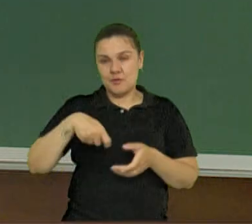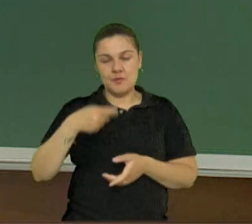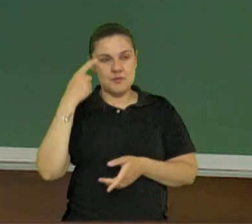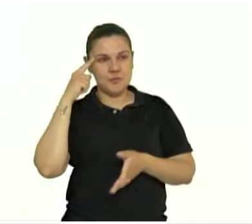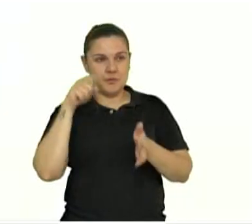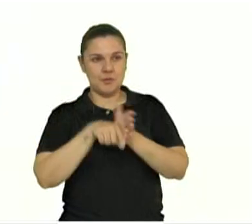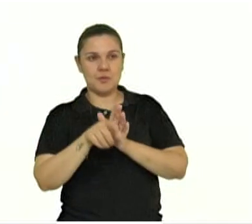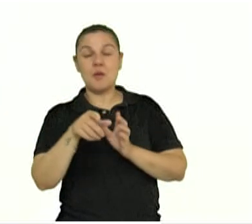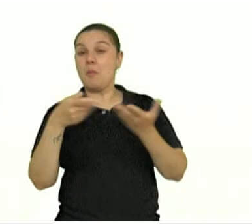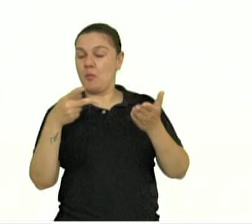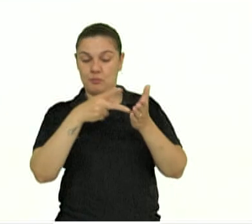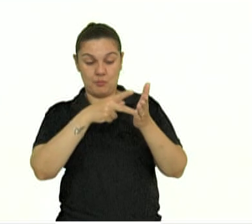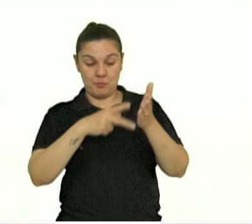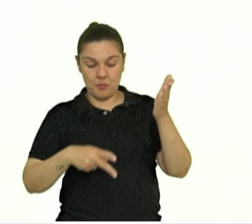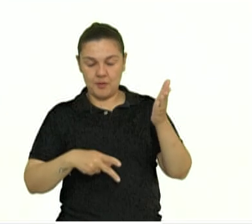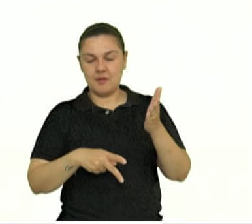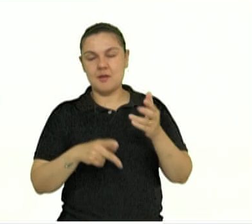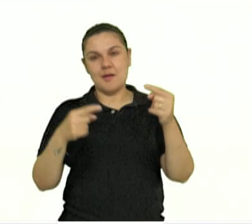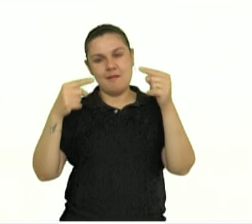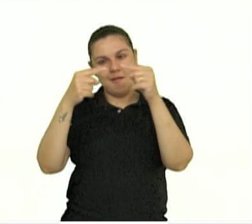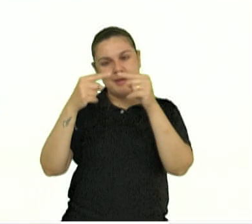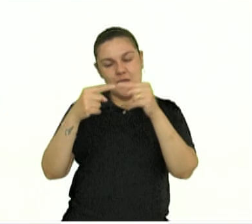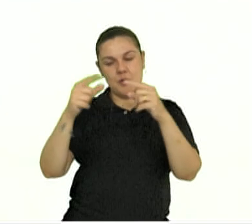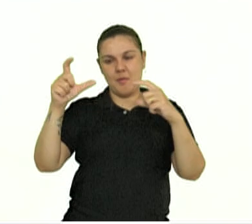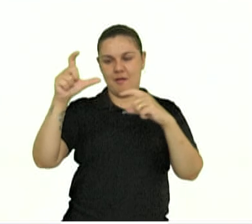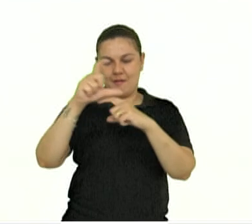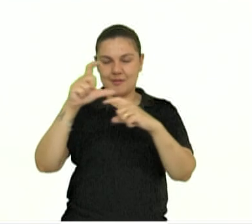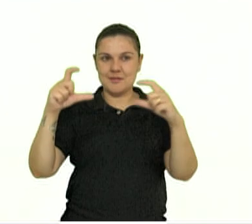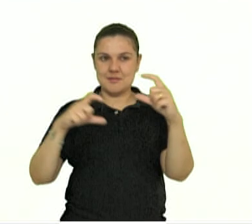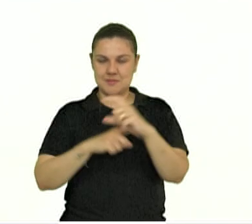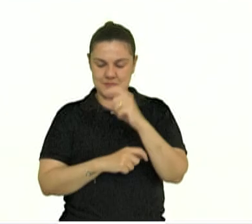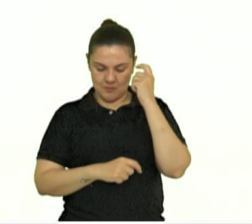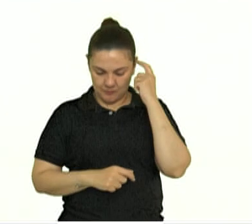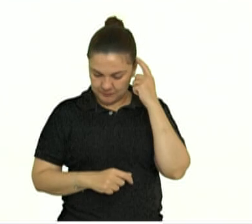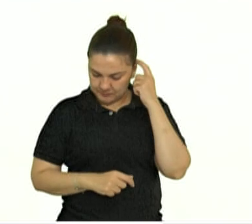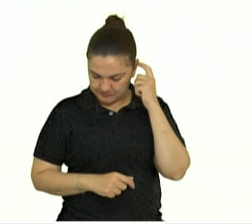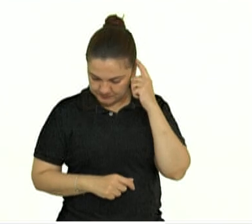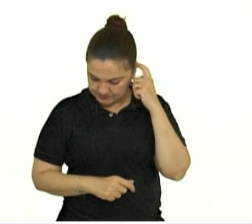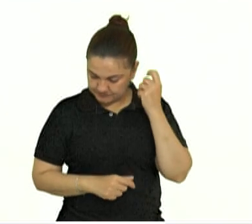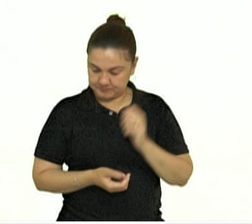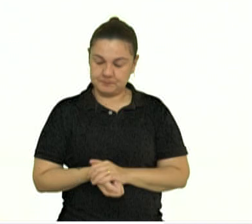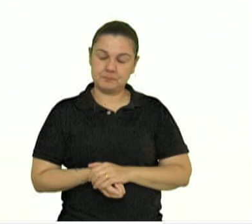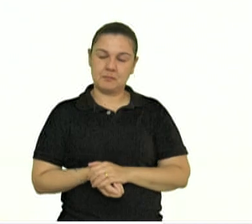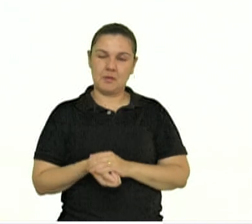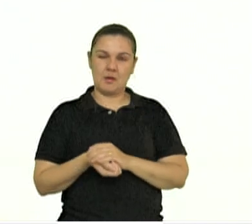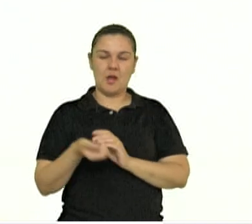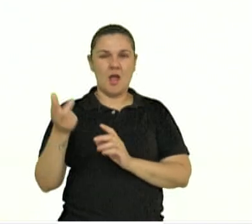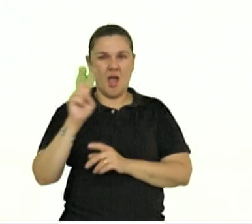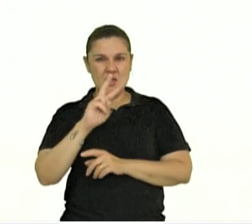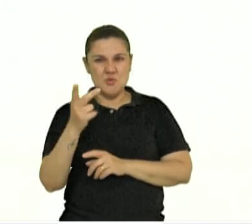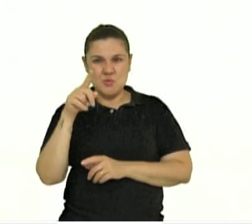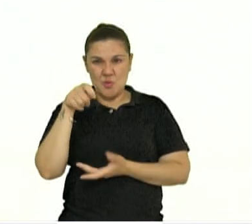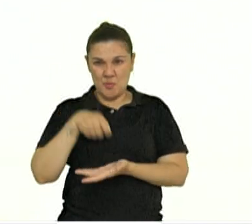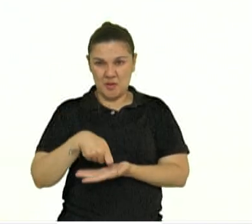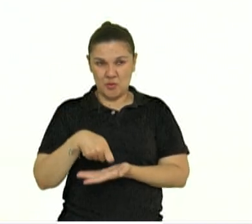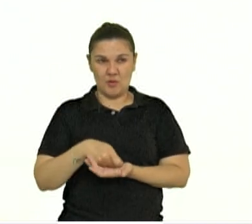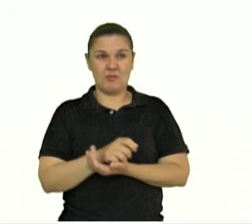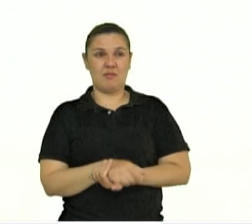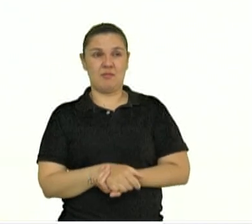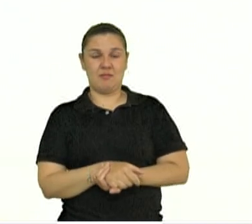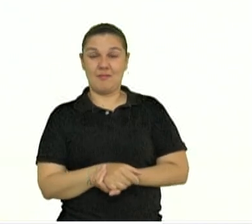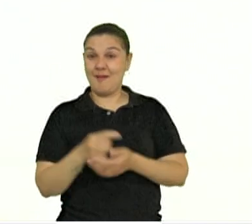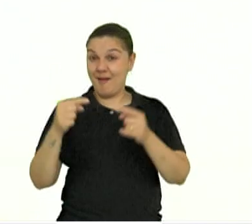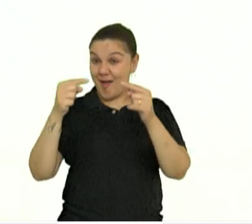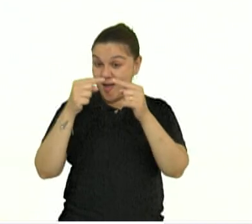aqui? Em um poema, as rimas e as estrofes, olha só, as rimas e as estrofes, ambas são obrigatórias,